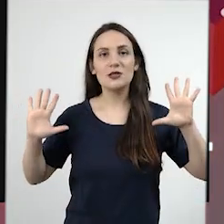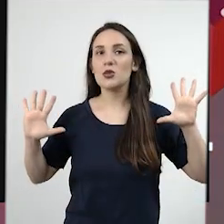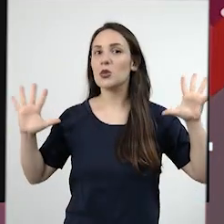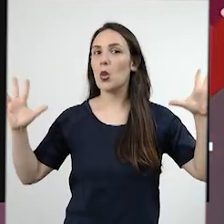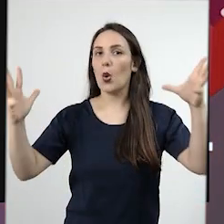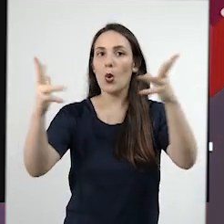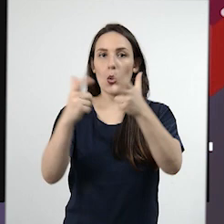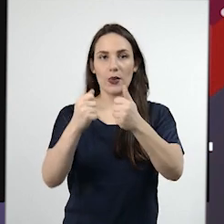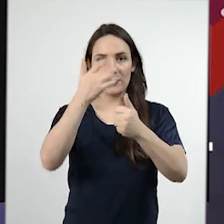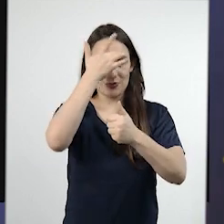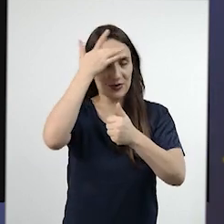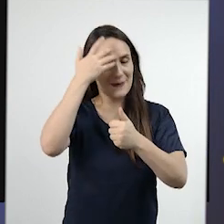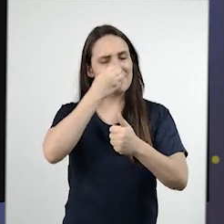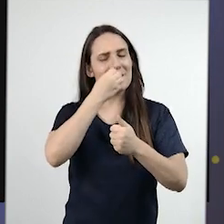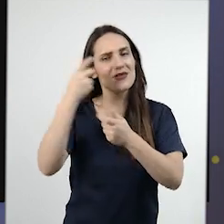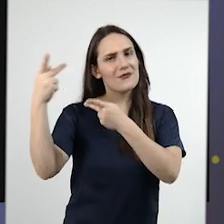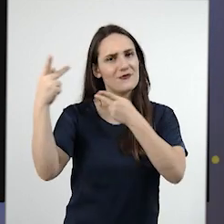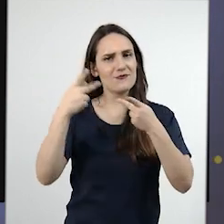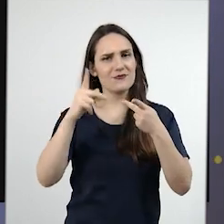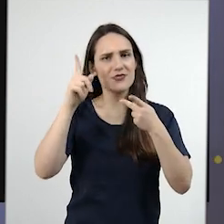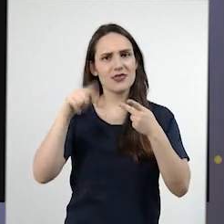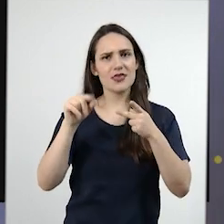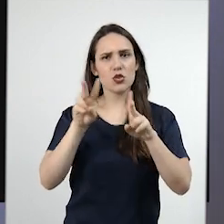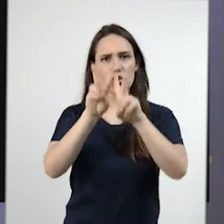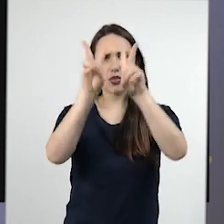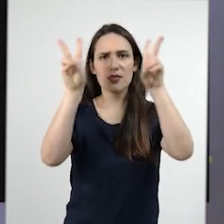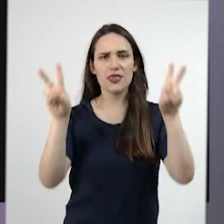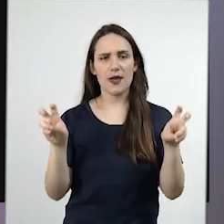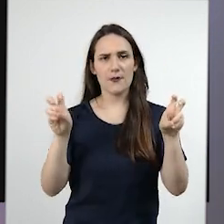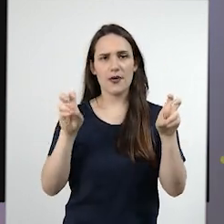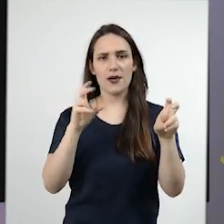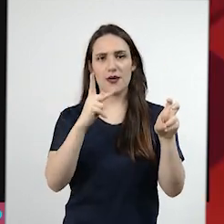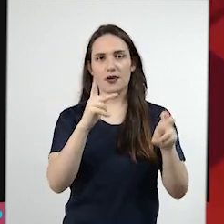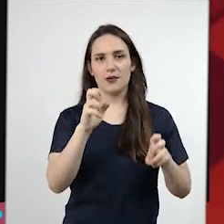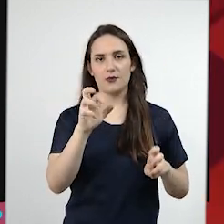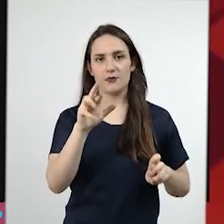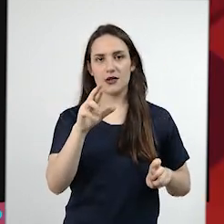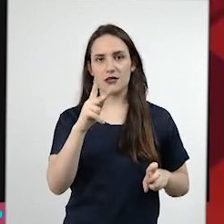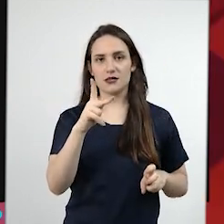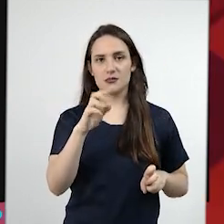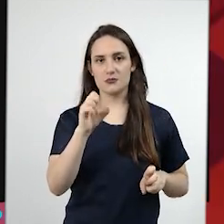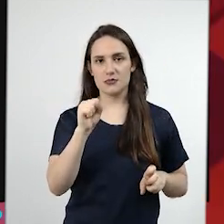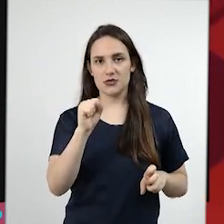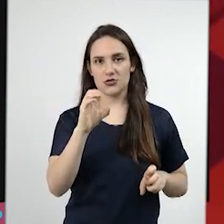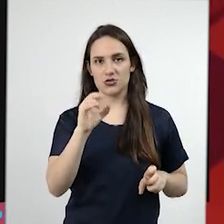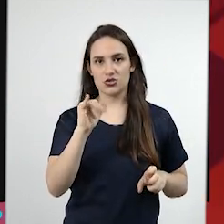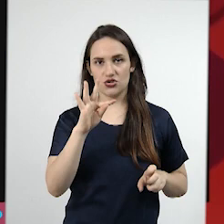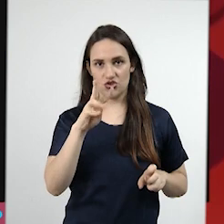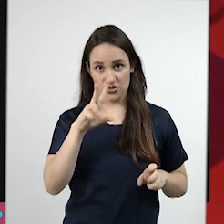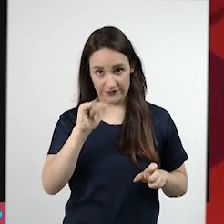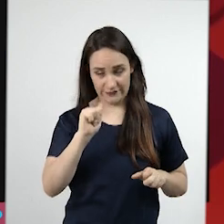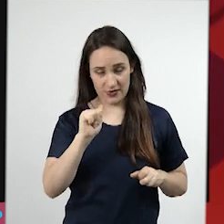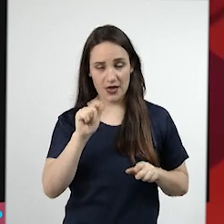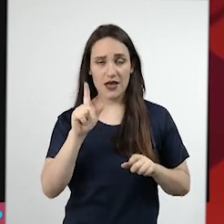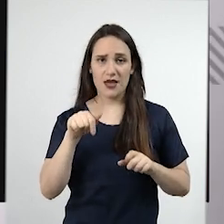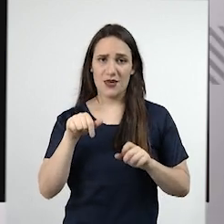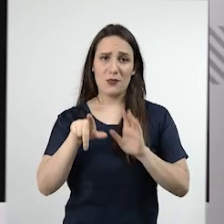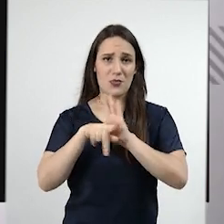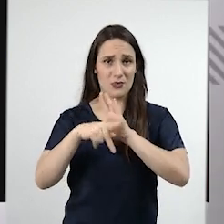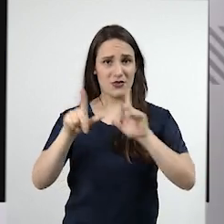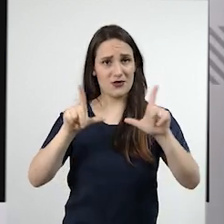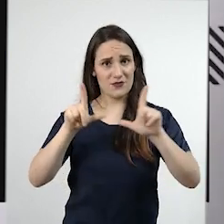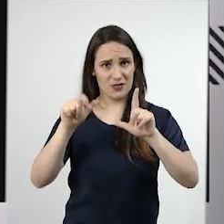para todo mundo, seja muito bem-vindo ao Perspectiva, programa da TV Assembleia Legislativa de Mato Grosso do